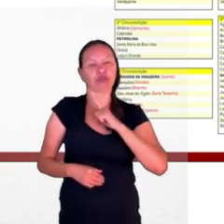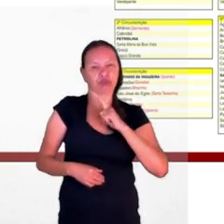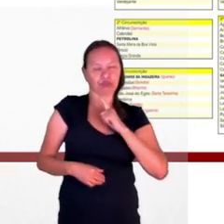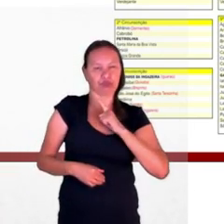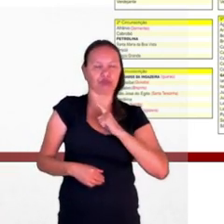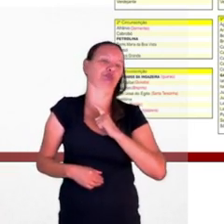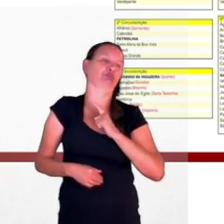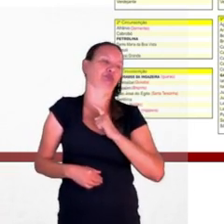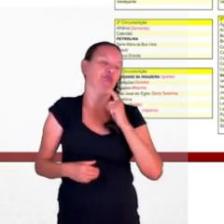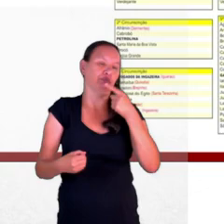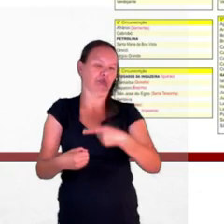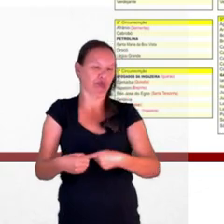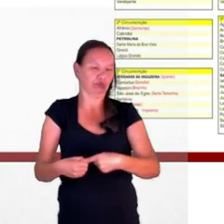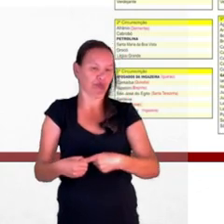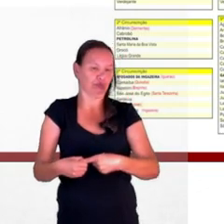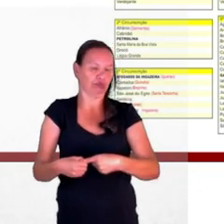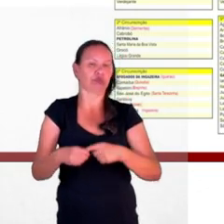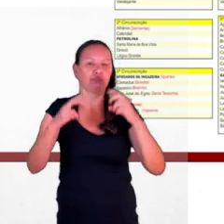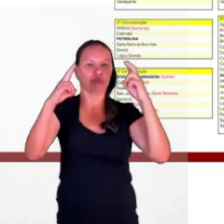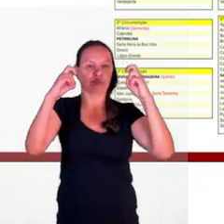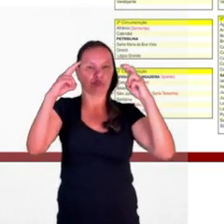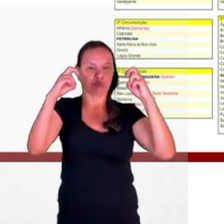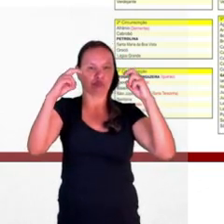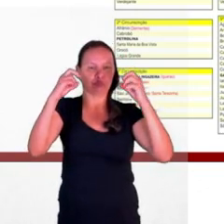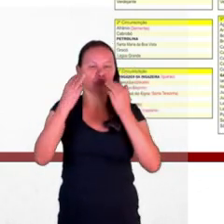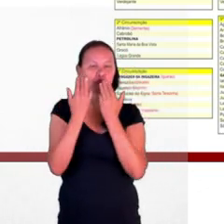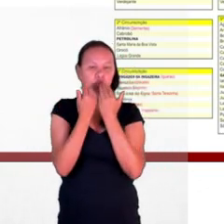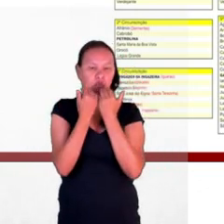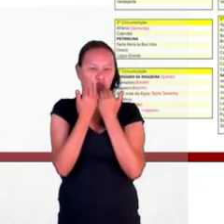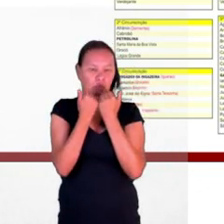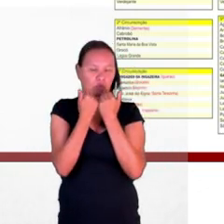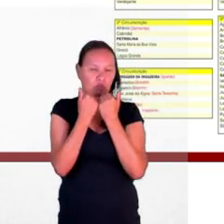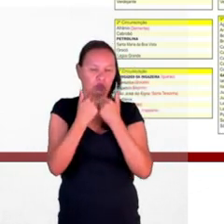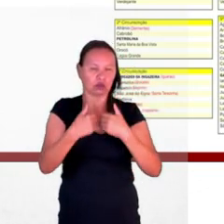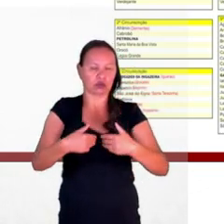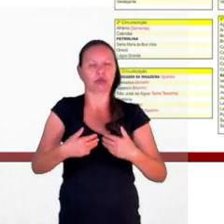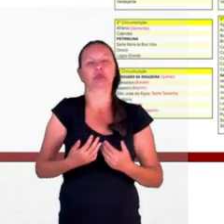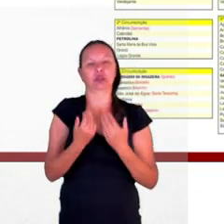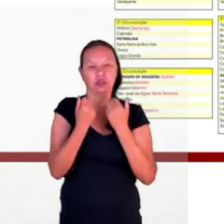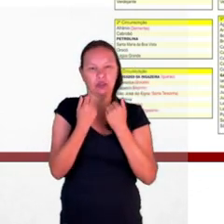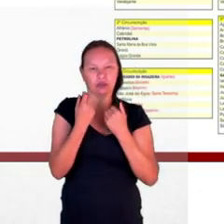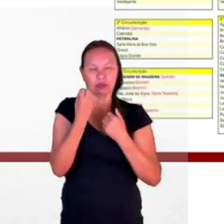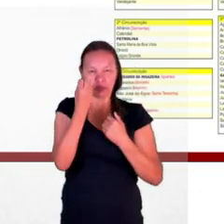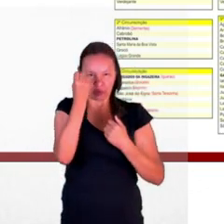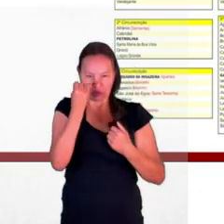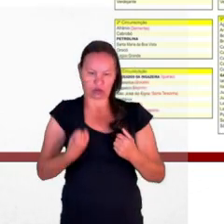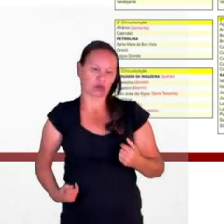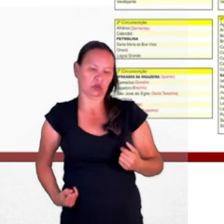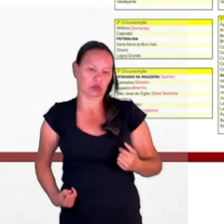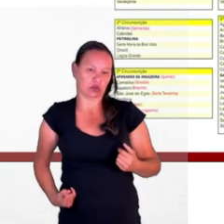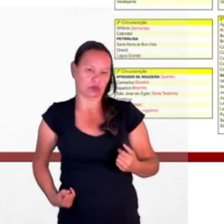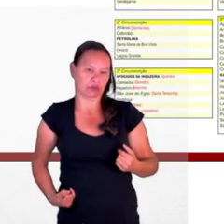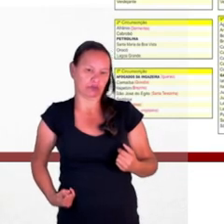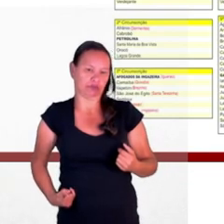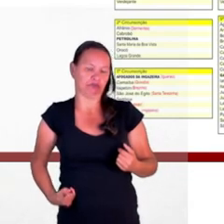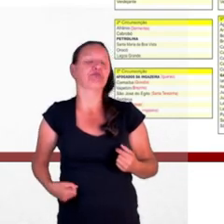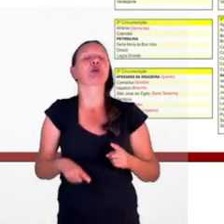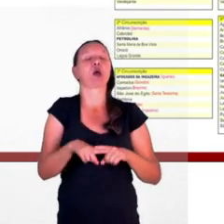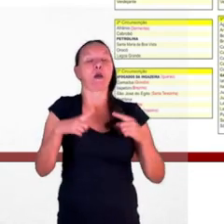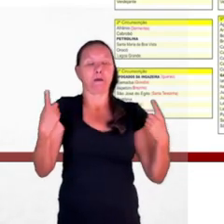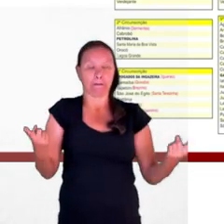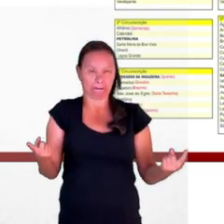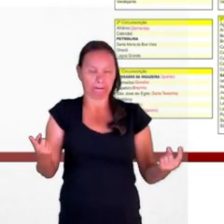para atuar em matéria de segurança alimentar e nutricional com isso a gente eh em alguma medida